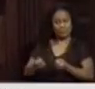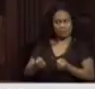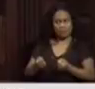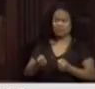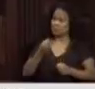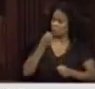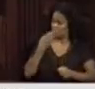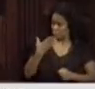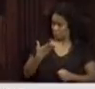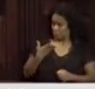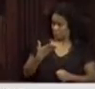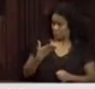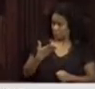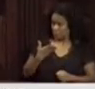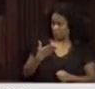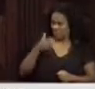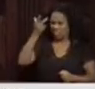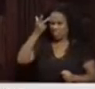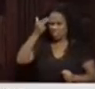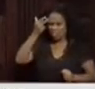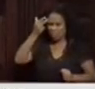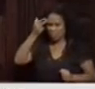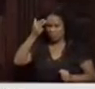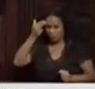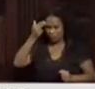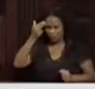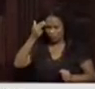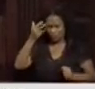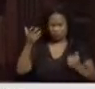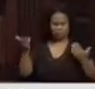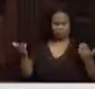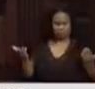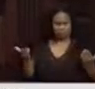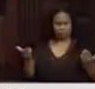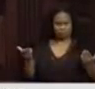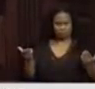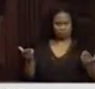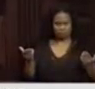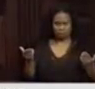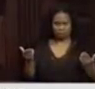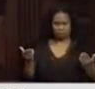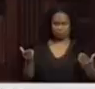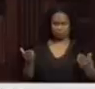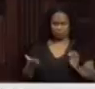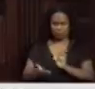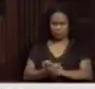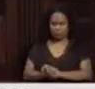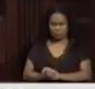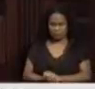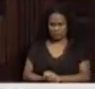boa? Deputada, é normal isso? Isso é ético?